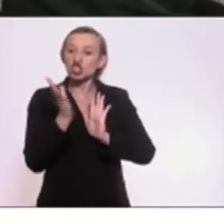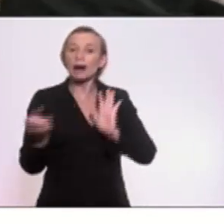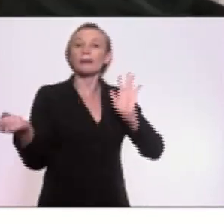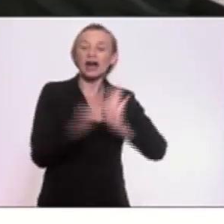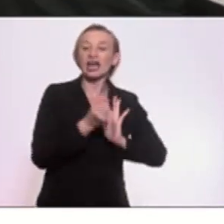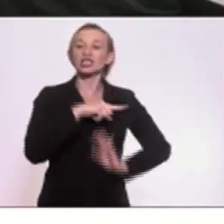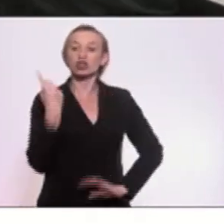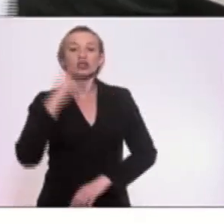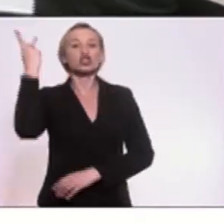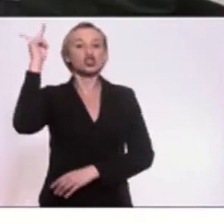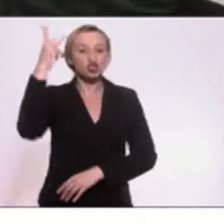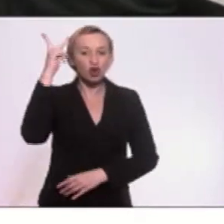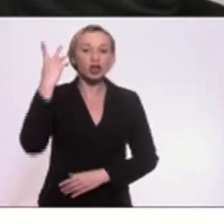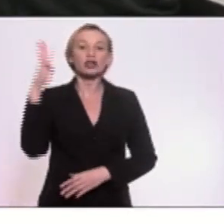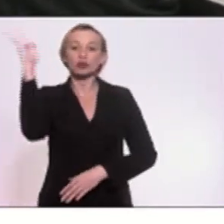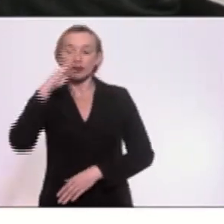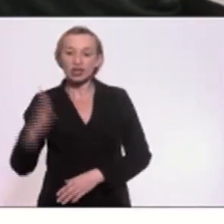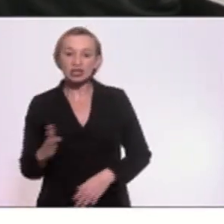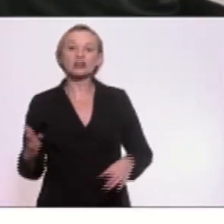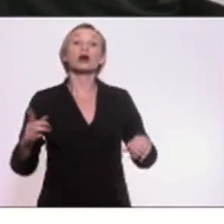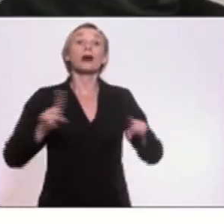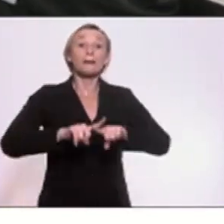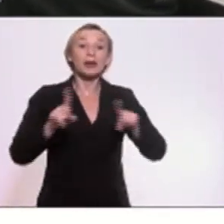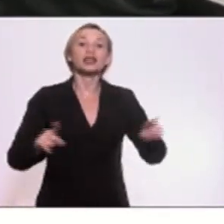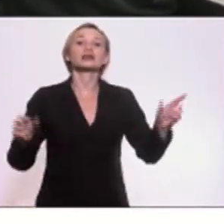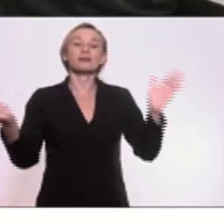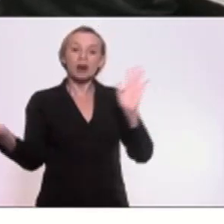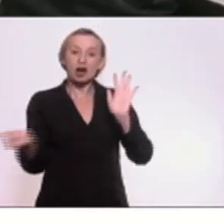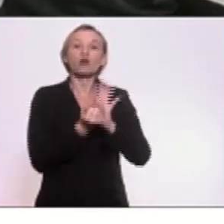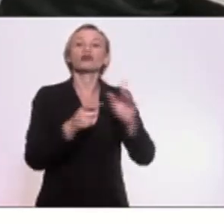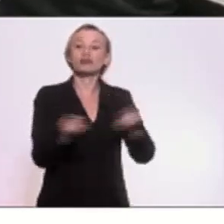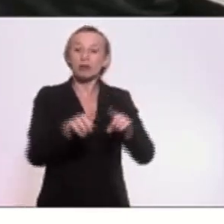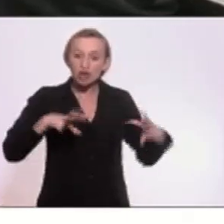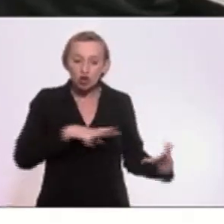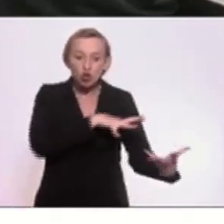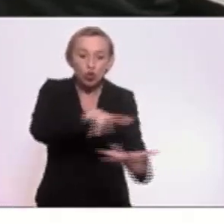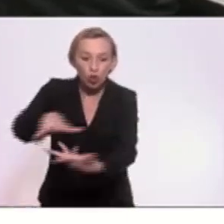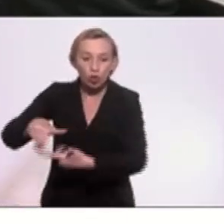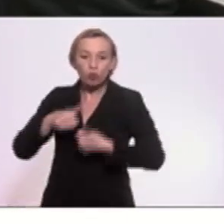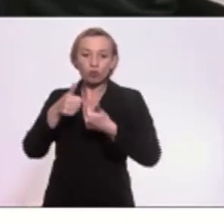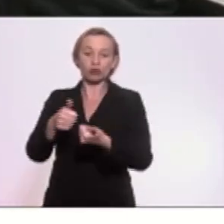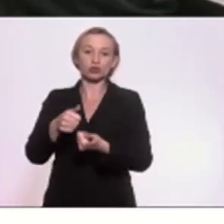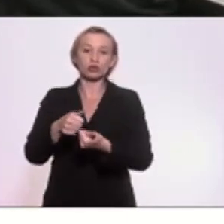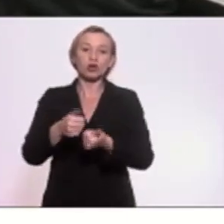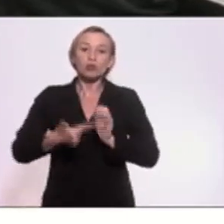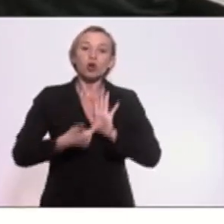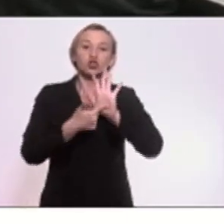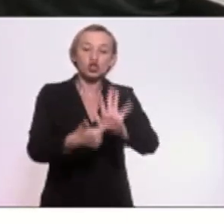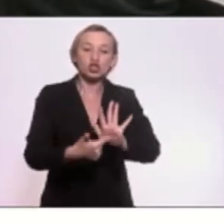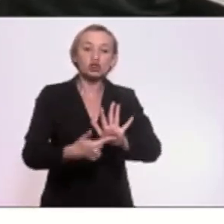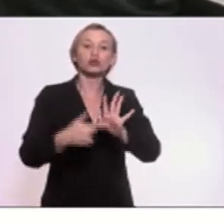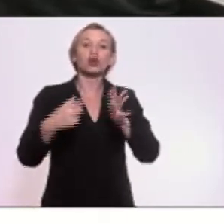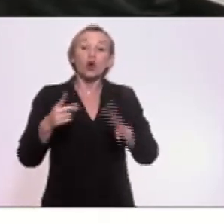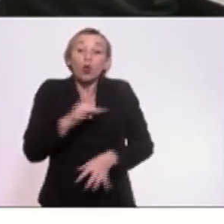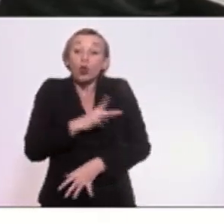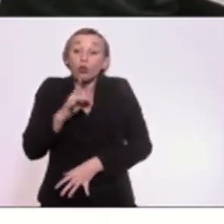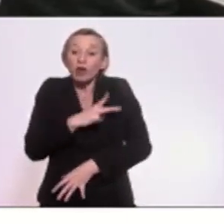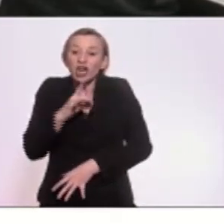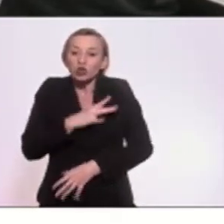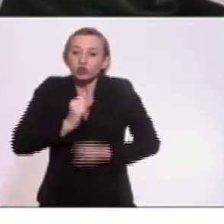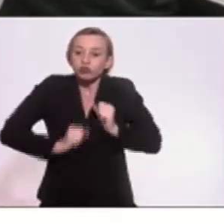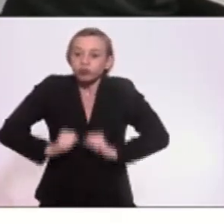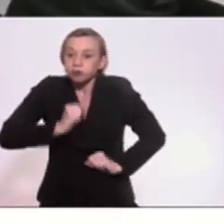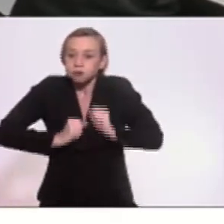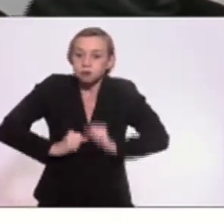na nossa história no Brasil, mas marcou o país diante do que é a barbárie, o medo e o